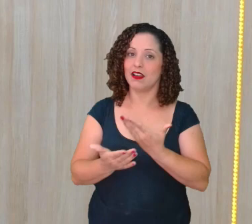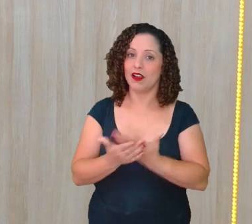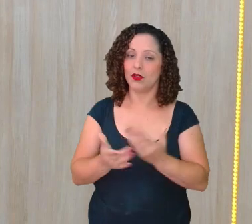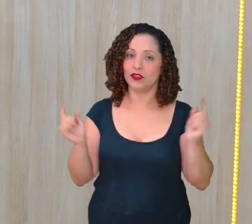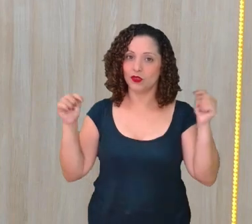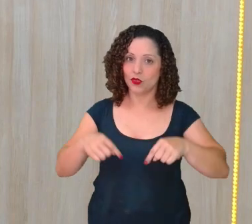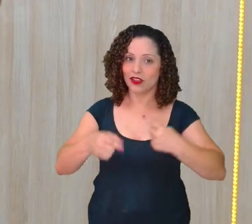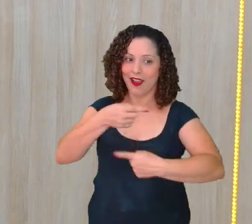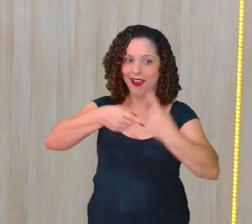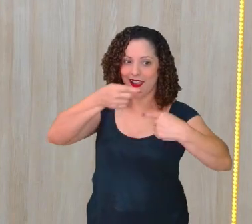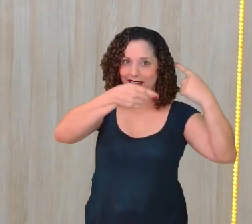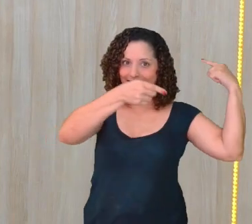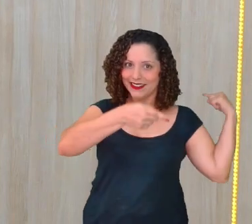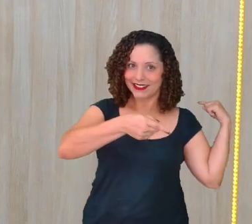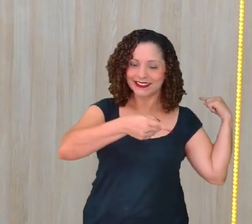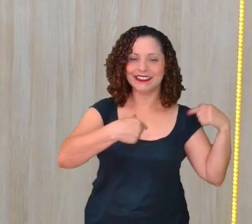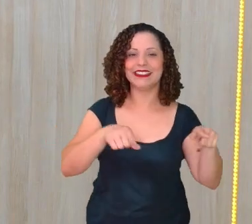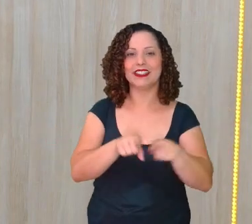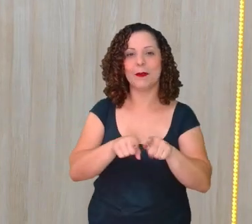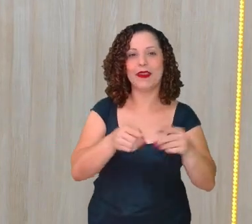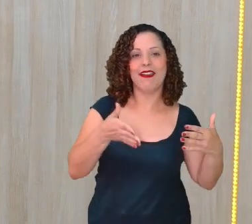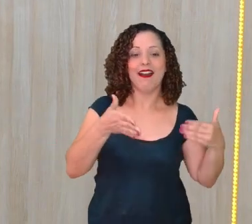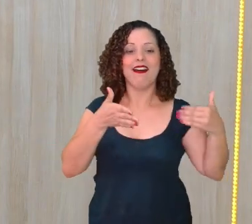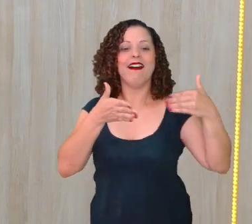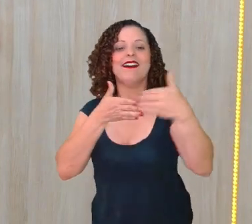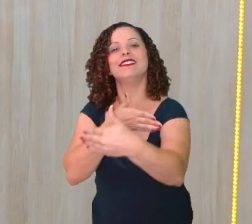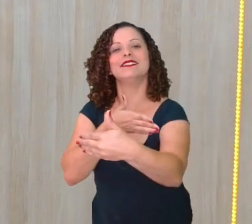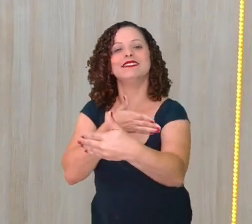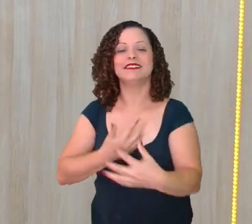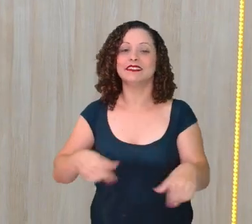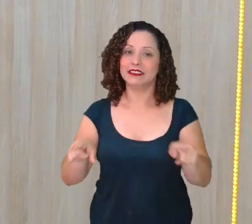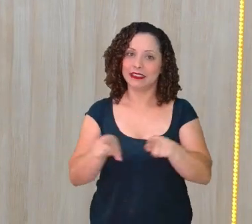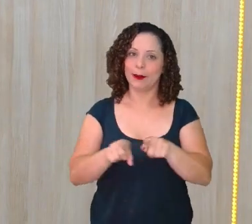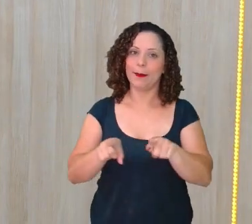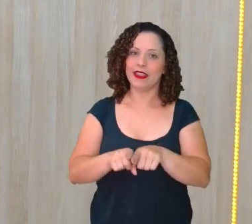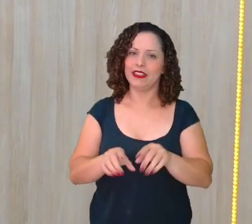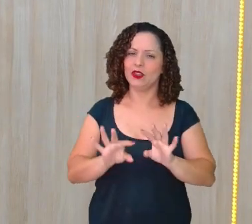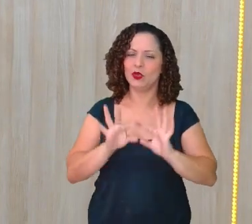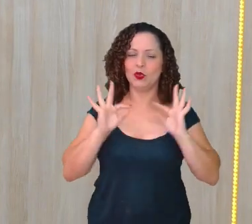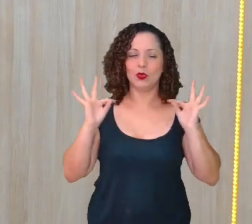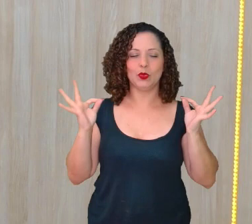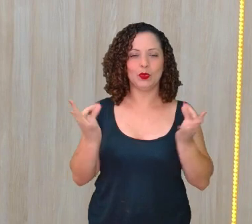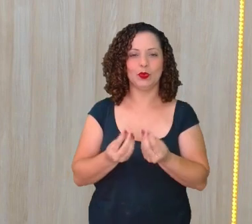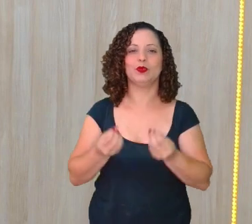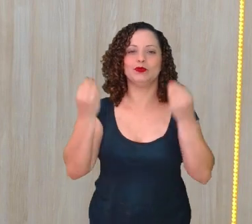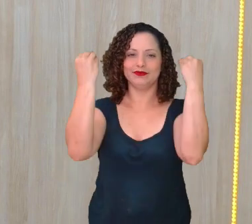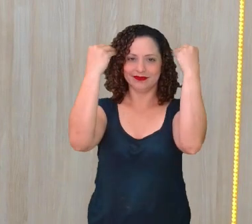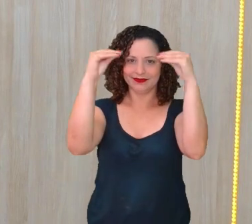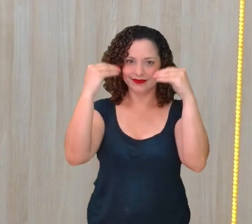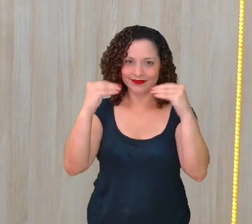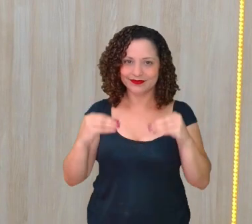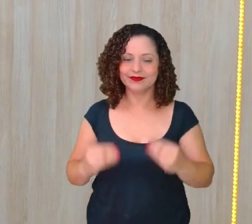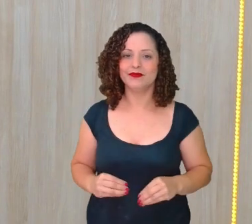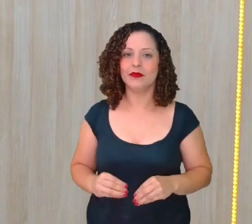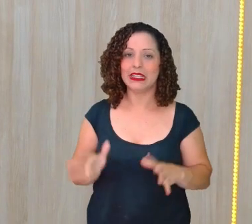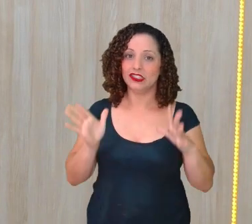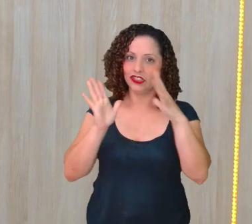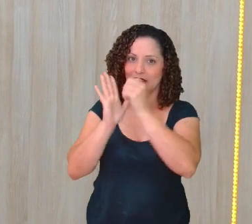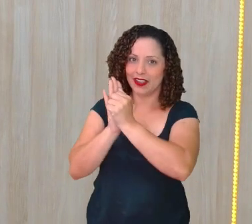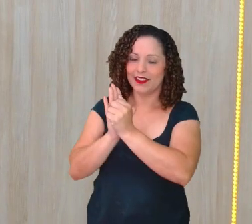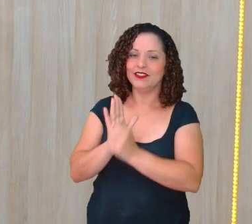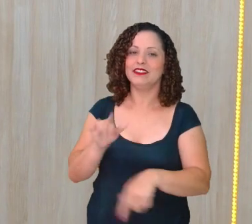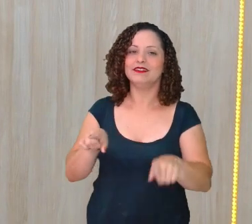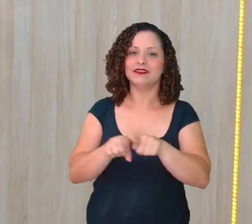para trás e de hoje em diante, as aulas que forem vindo também vão estar disponíveis para vocês lá, se inscreve, compartilha lá com o seu